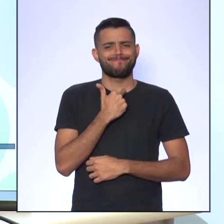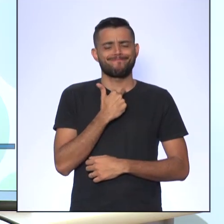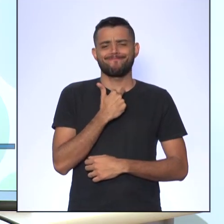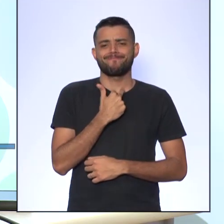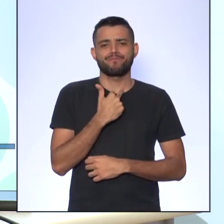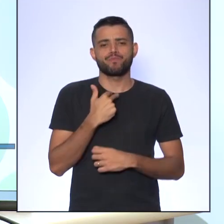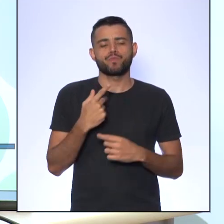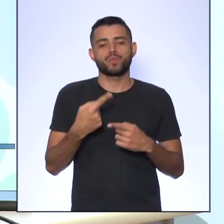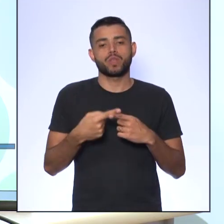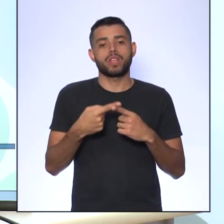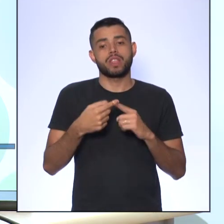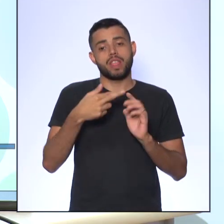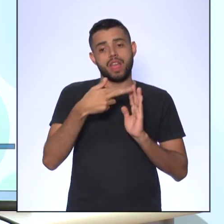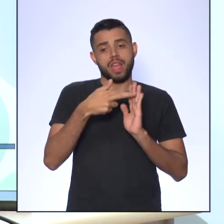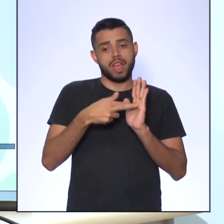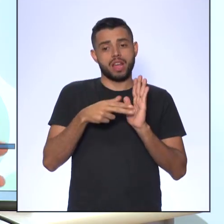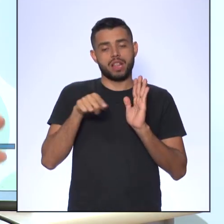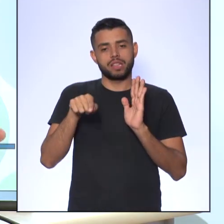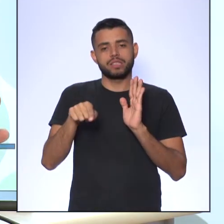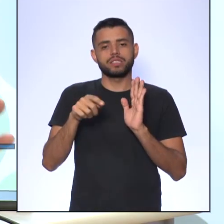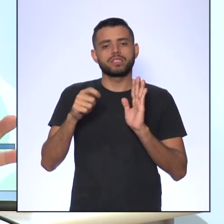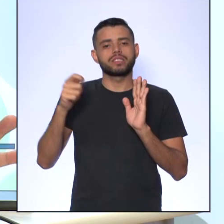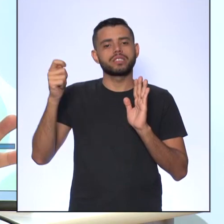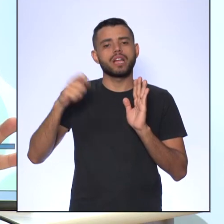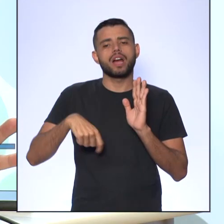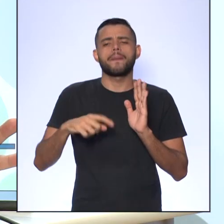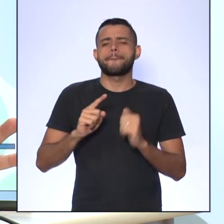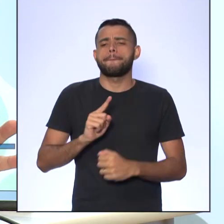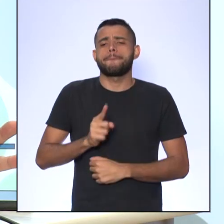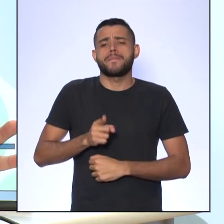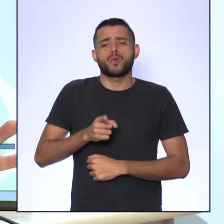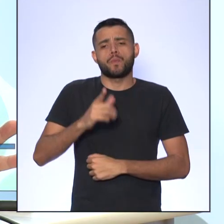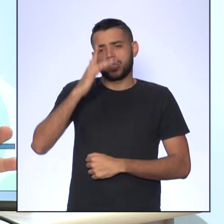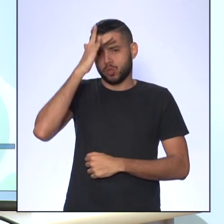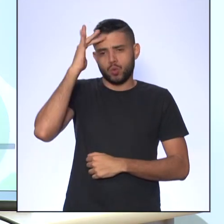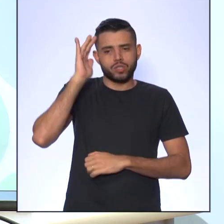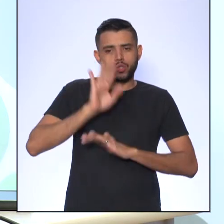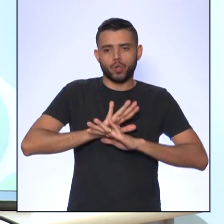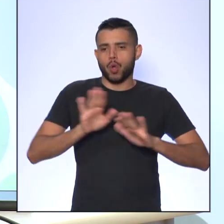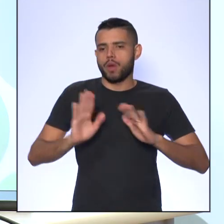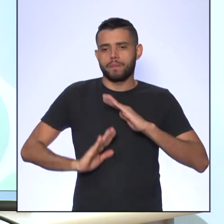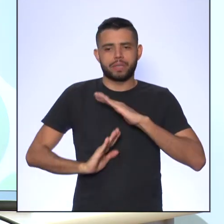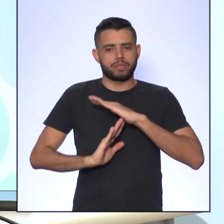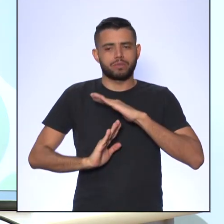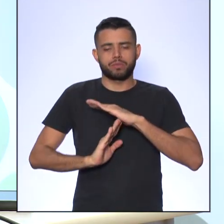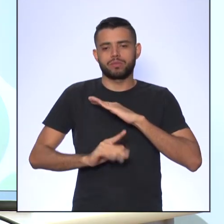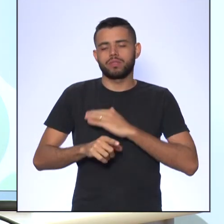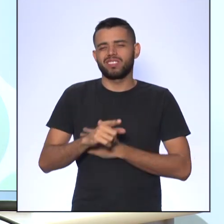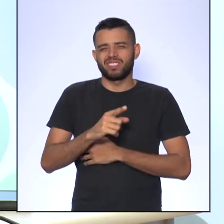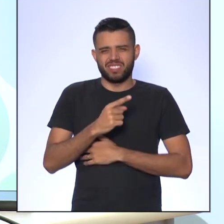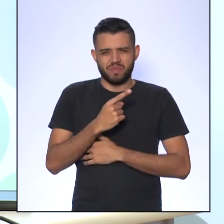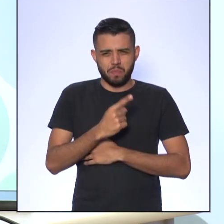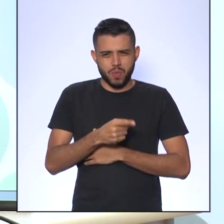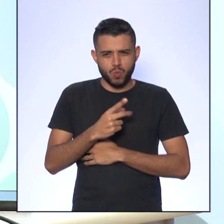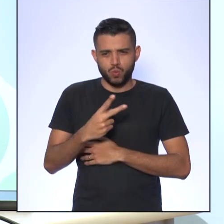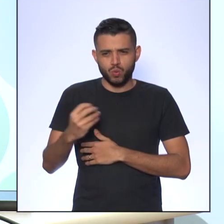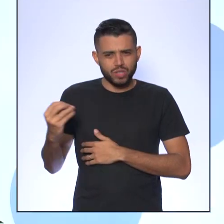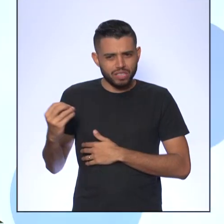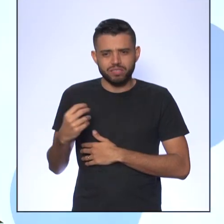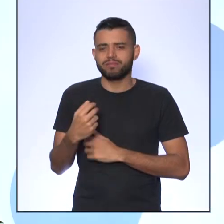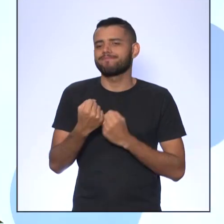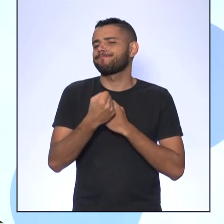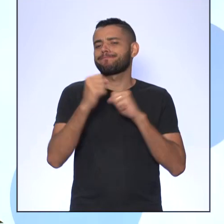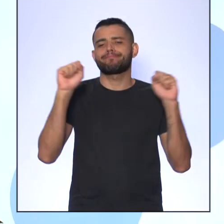apenas, segundo as regras ali, caberiam 1.000 pessoas. E ali está dizendo 1.200.